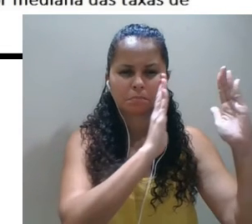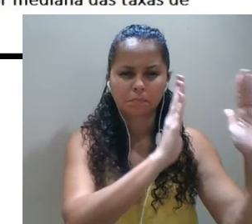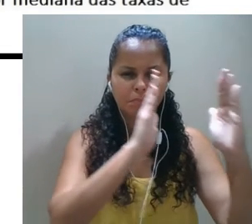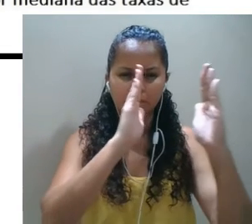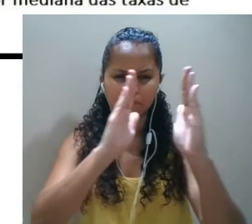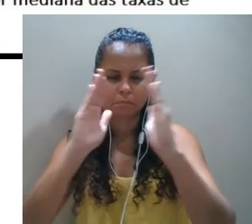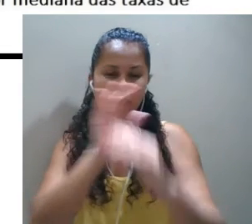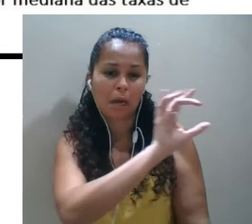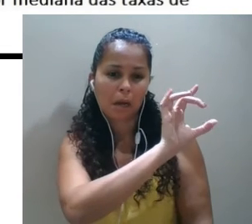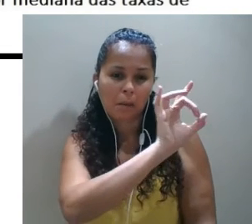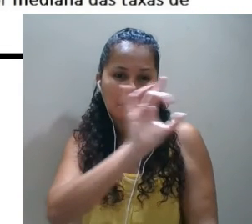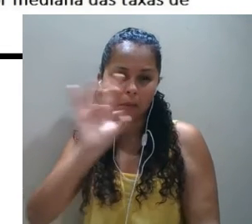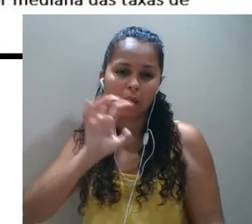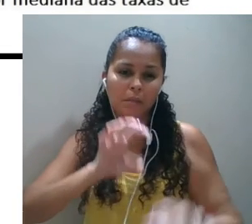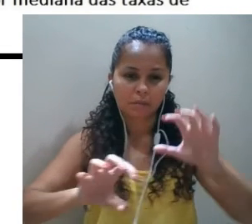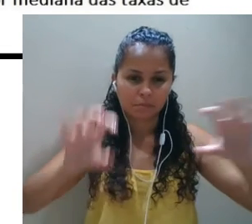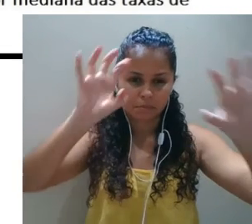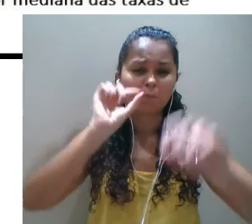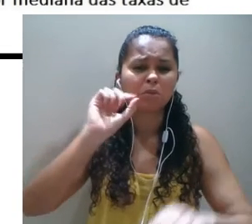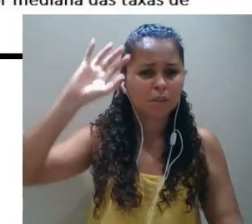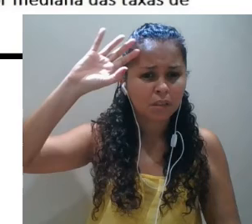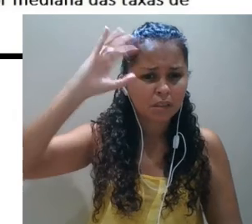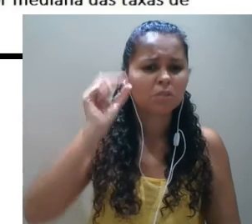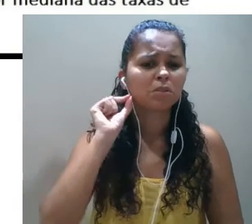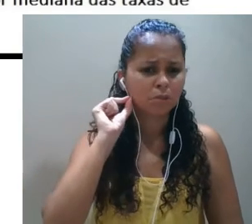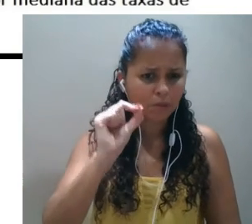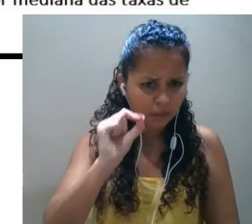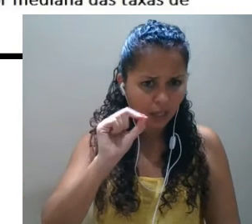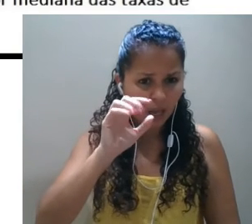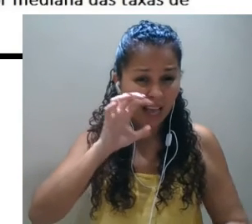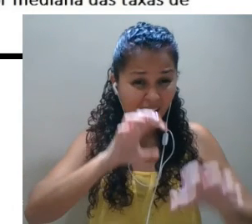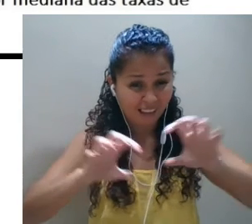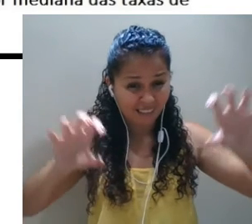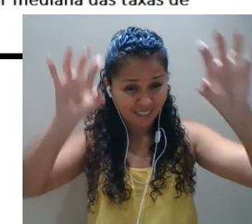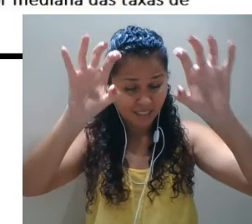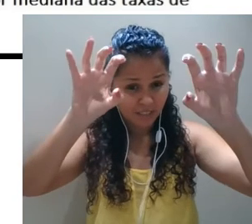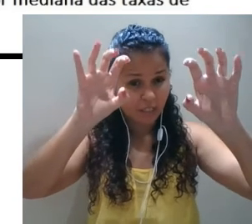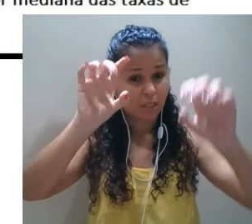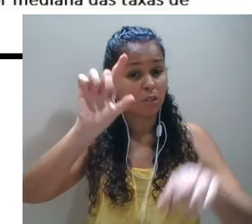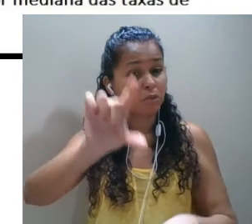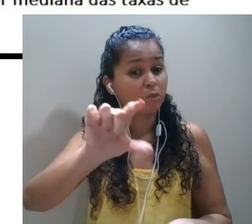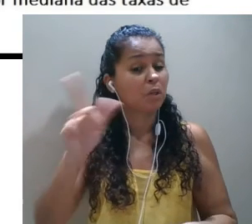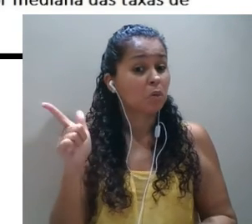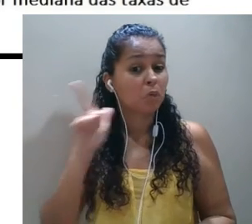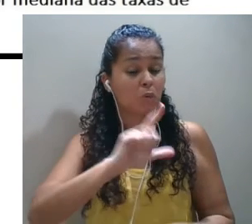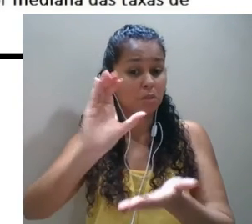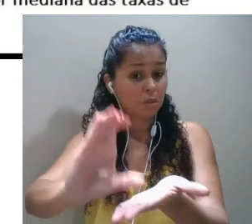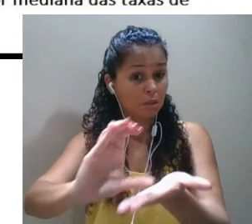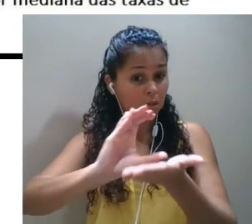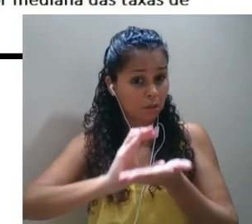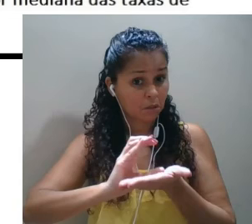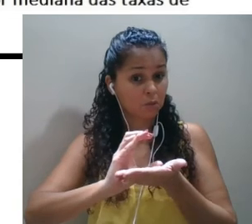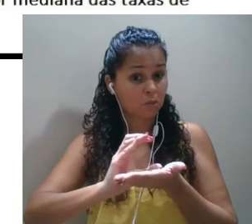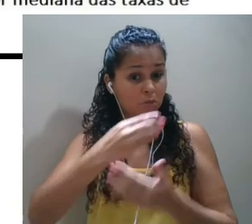regiões. Mas o que ficou decidido? Ficou decidido que a região contemplada, né, com lá os recursos do governo, com a maior parte